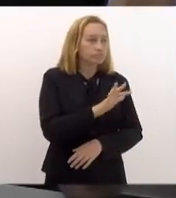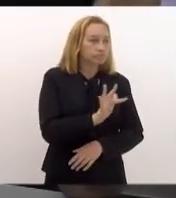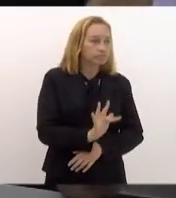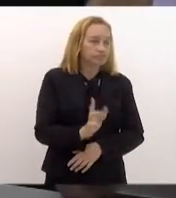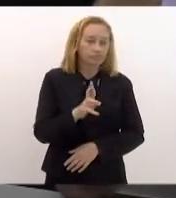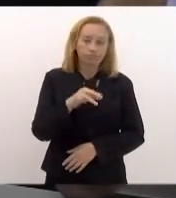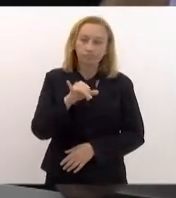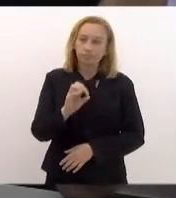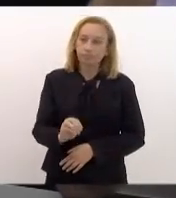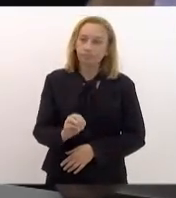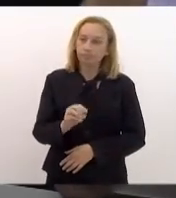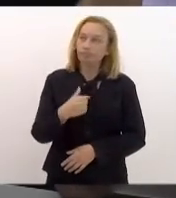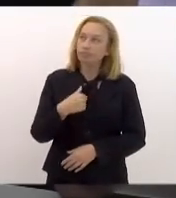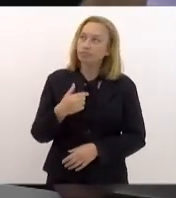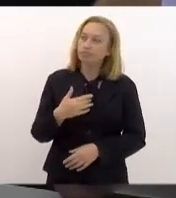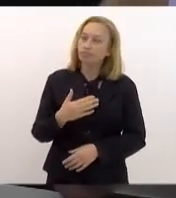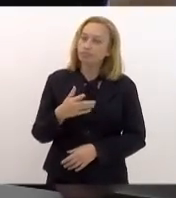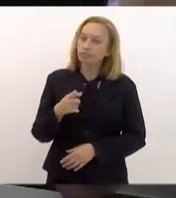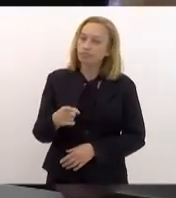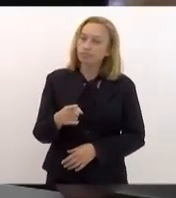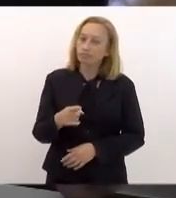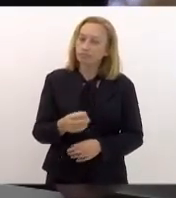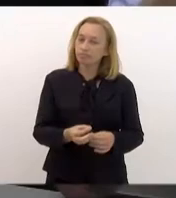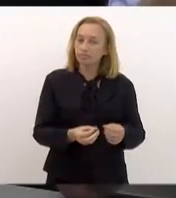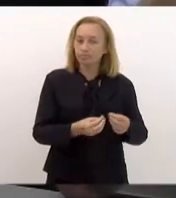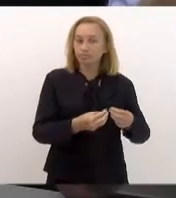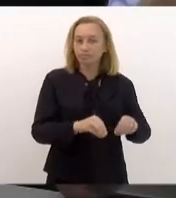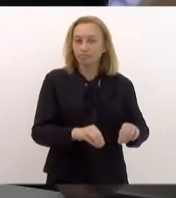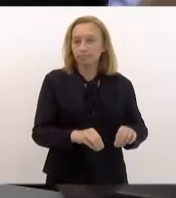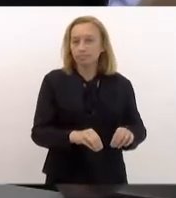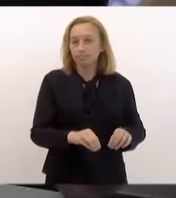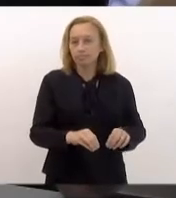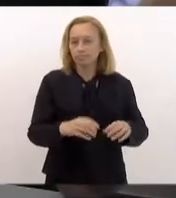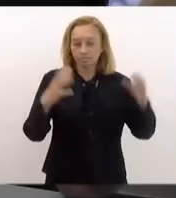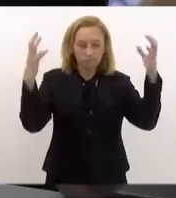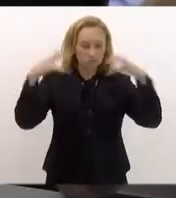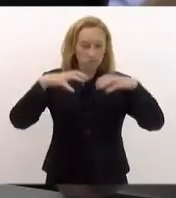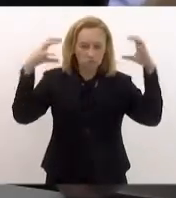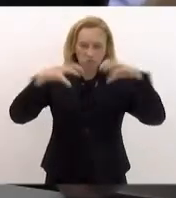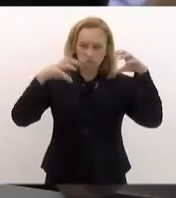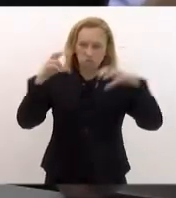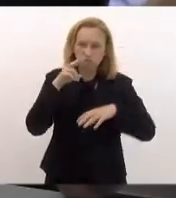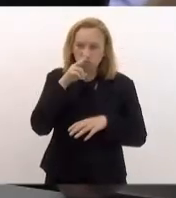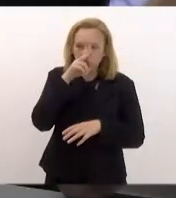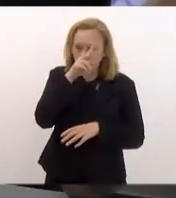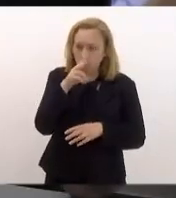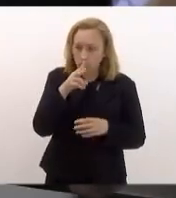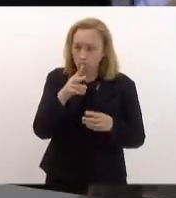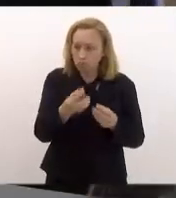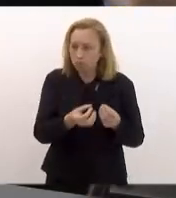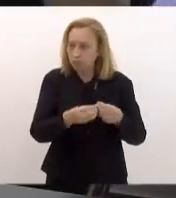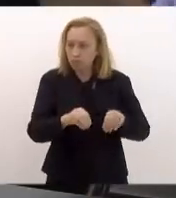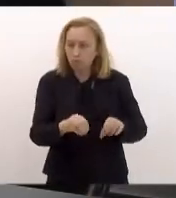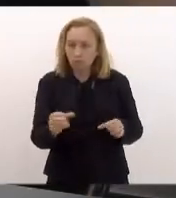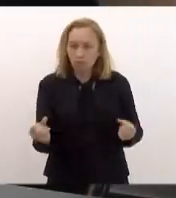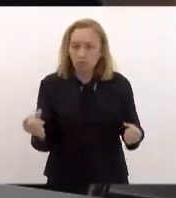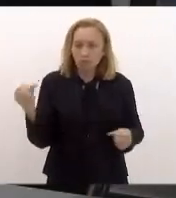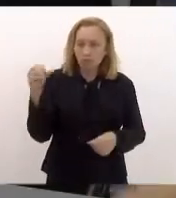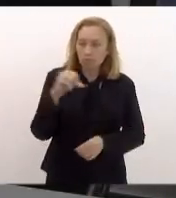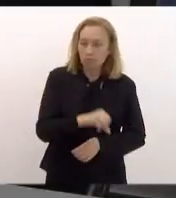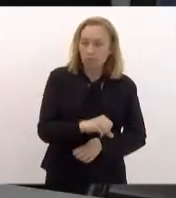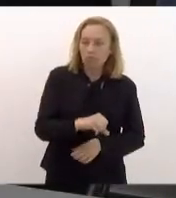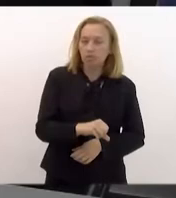daquela enchente de 2011, lá foi esquisito, porque foi uma chuva talvez maior até do que essa de Petrópolis, eu não sei,